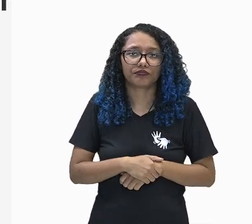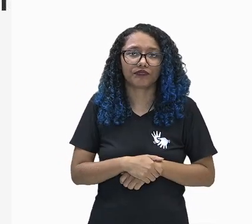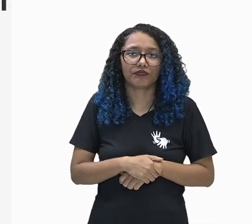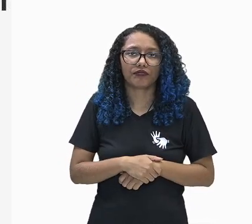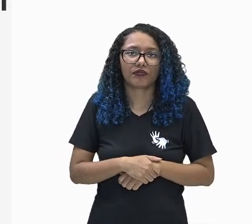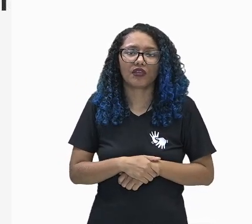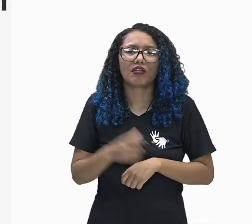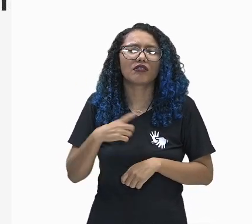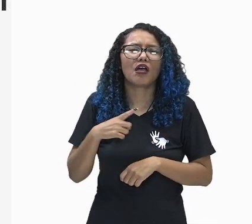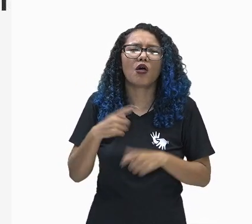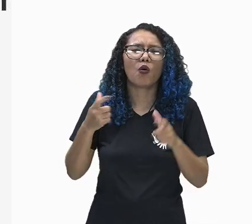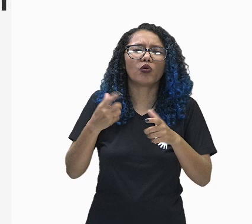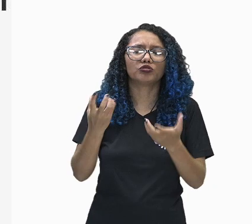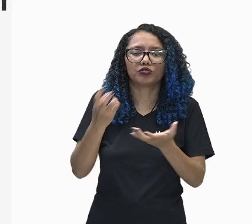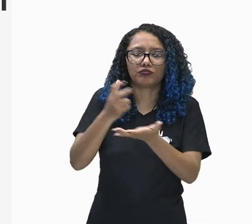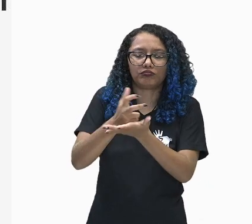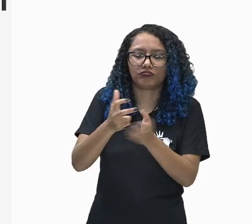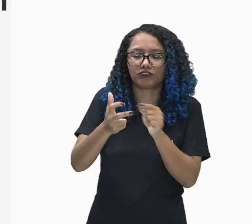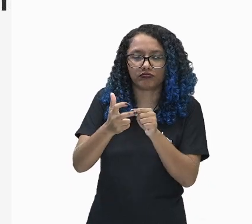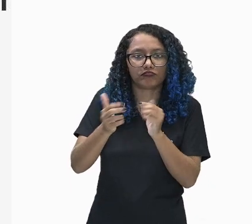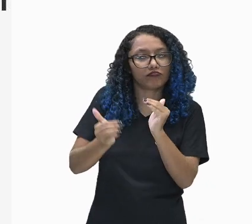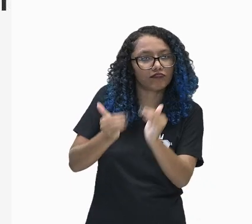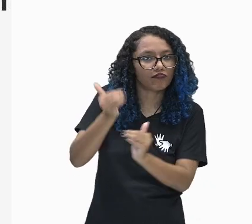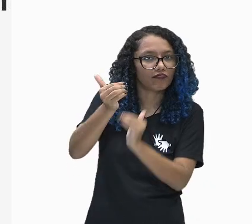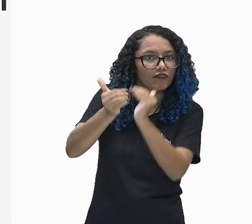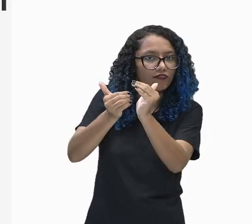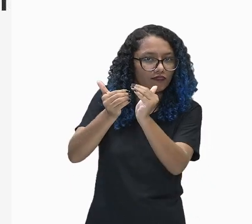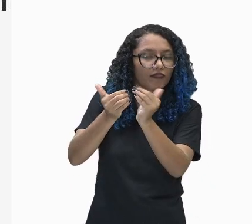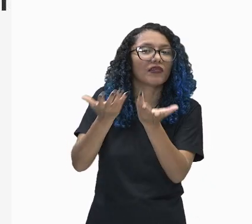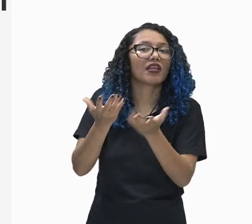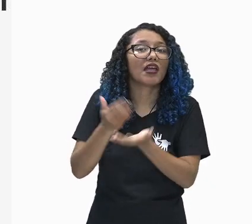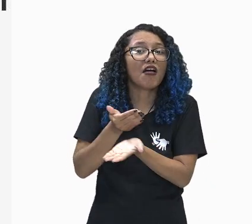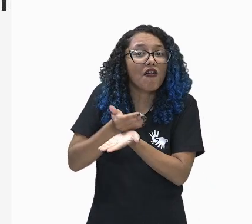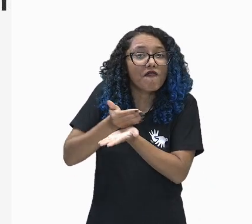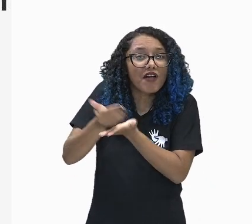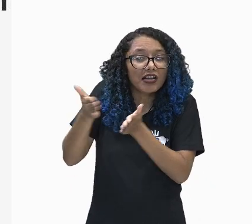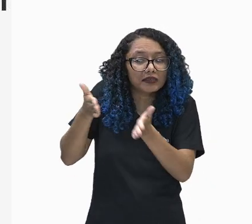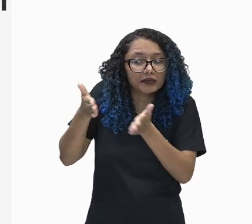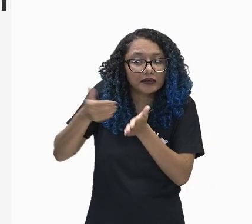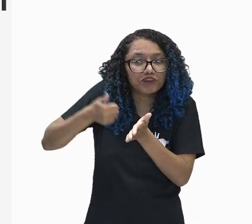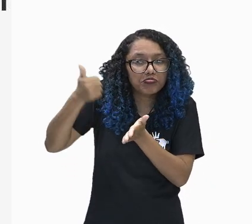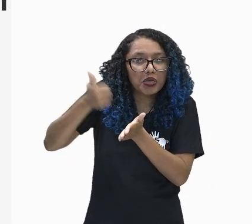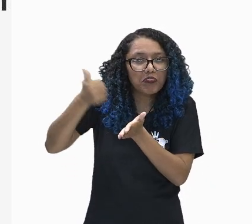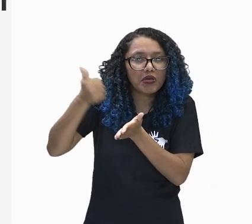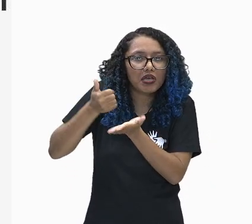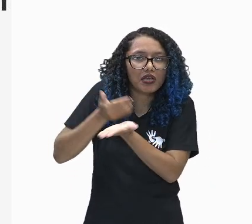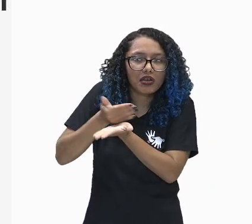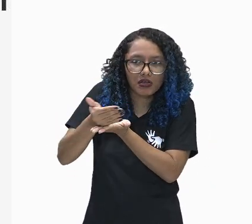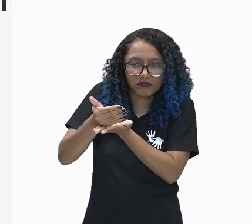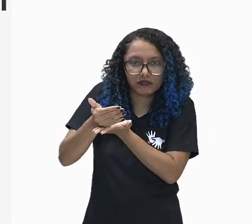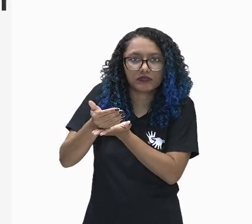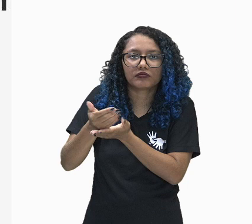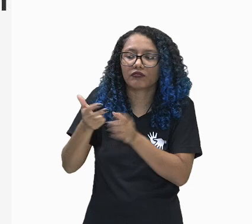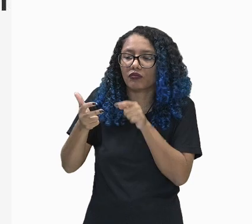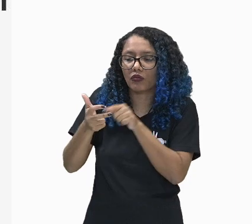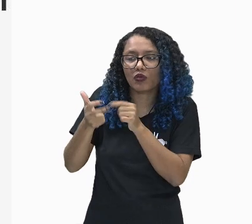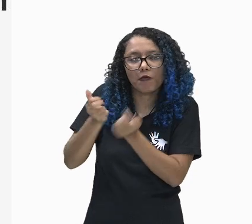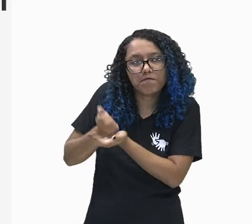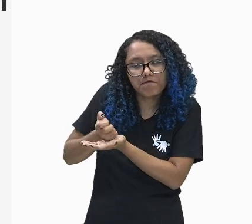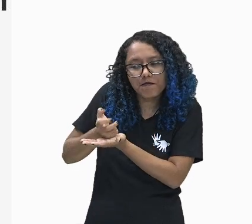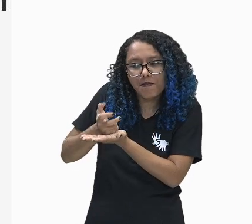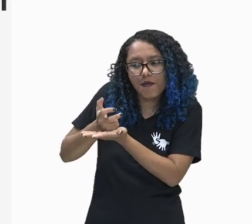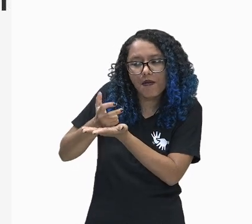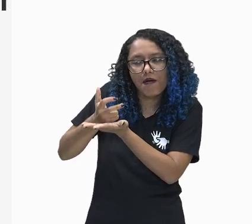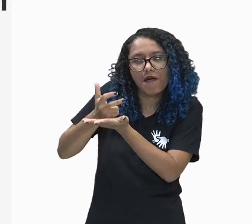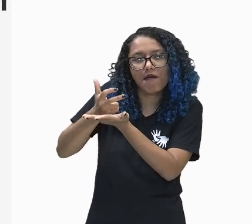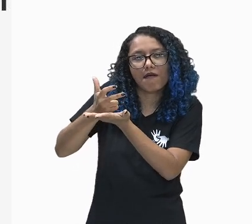encontradas em embrião ainda em desenvolvimento, aquela fase inicial onde o embrião começa, né, a